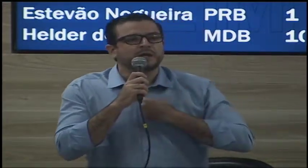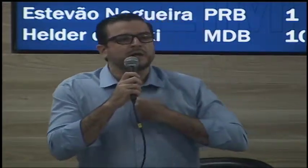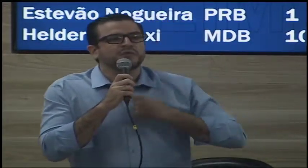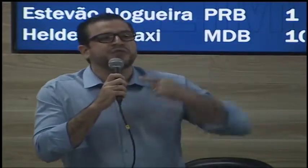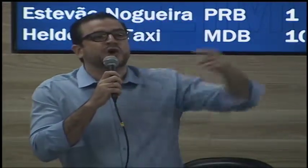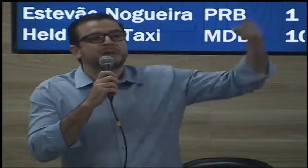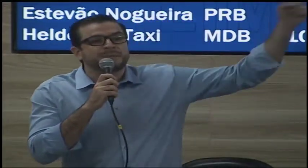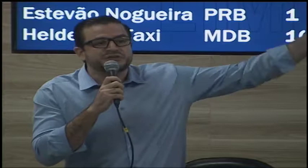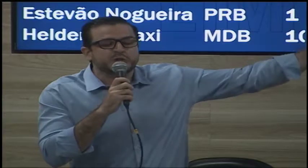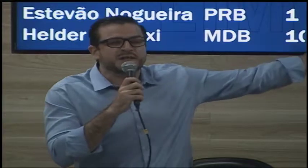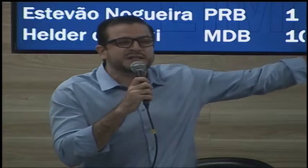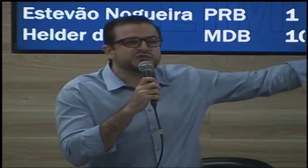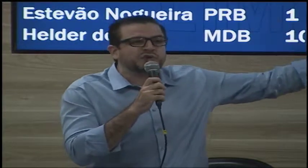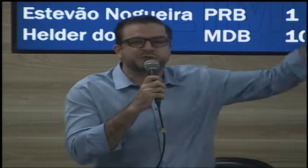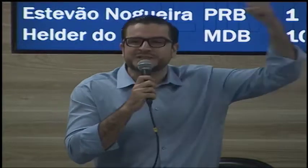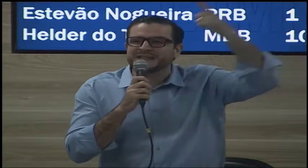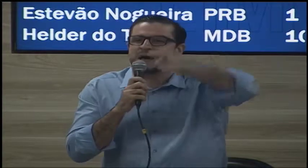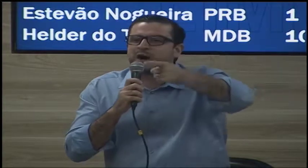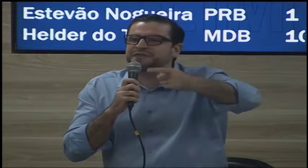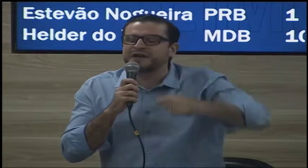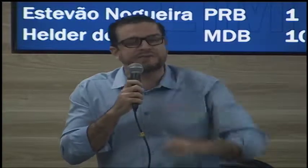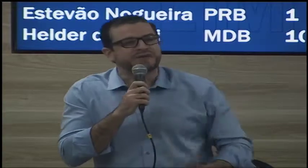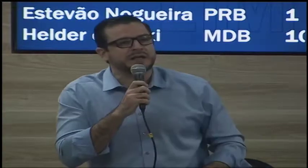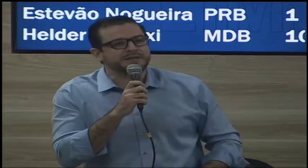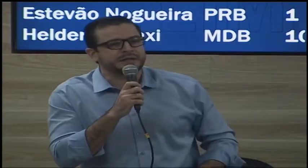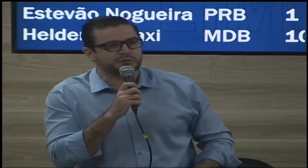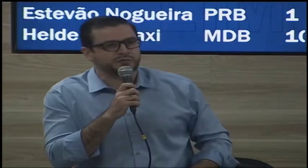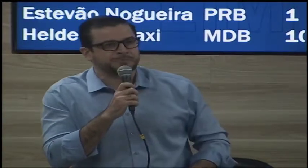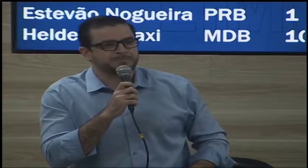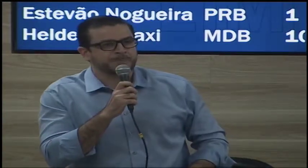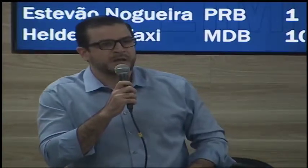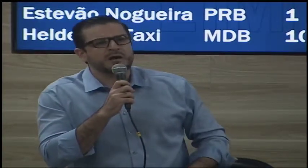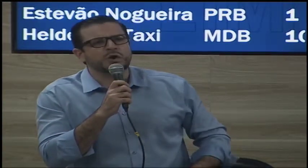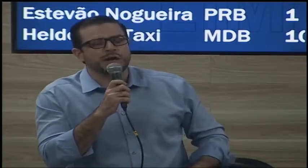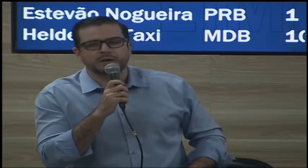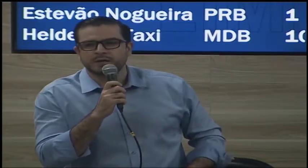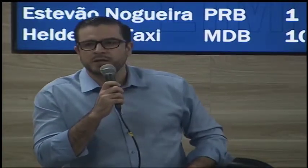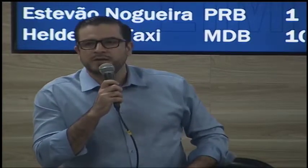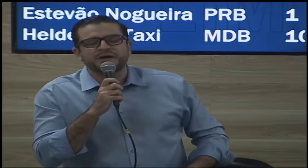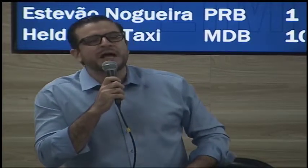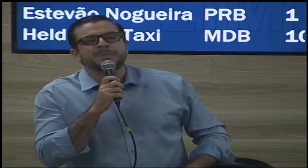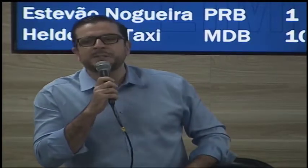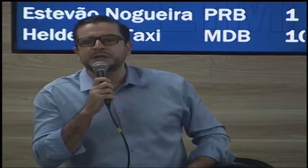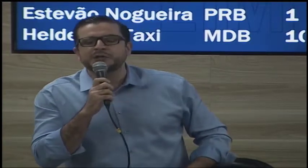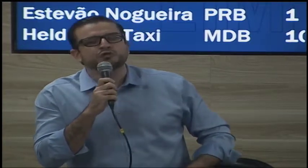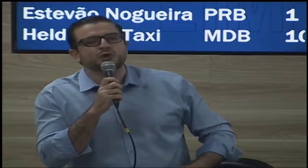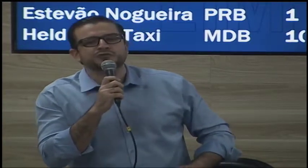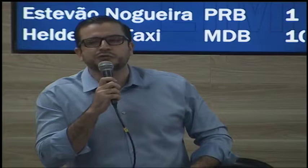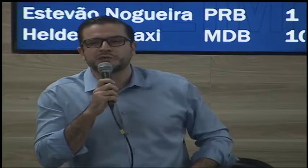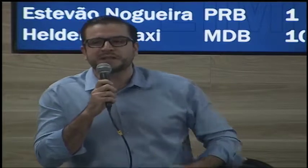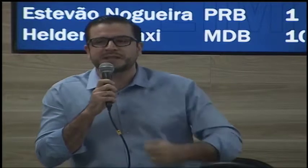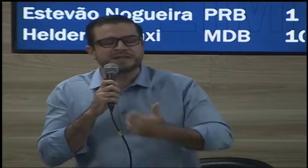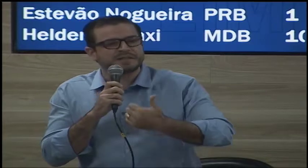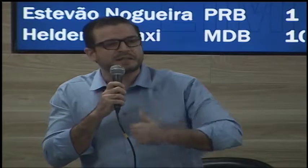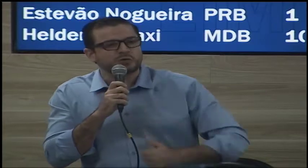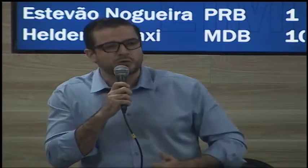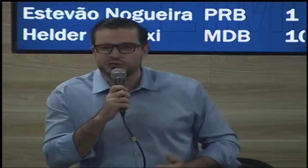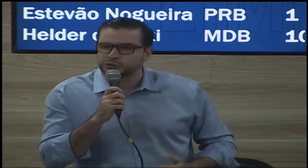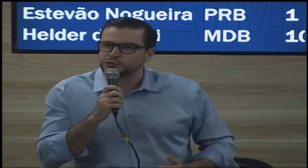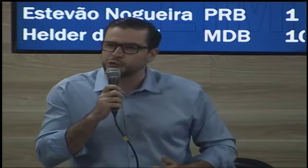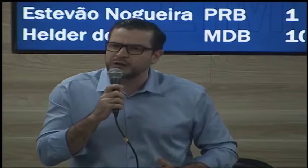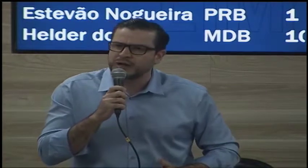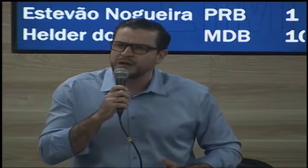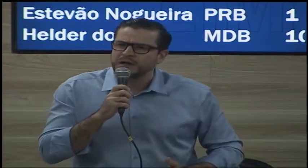que foi pedir que o assessor fosse na hora ver a fila lá dentro. Agora, falar para mim que todos os hospitais aqui estão